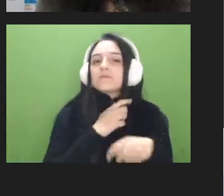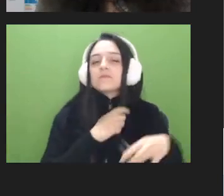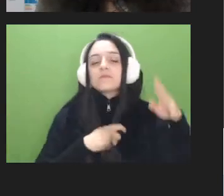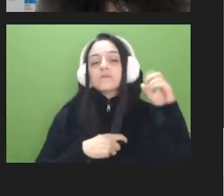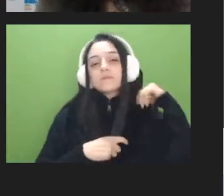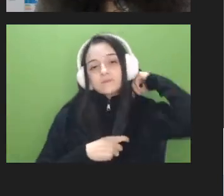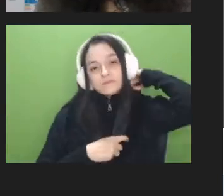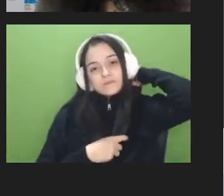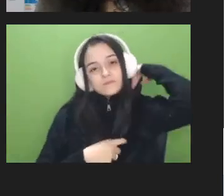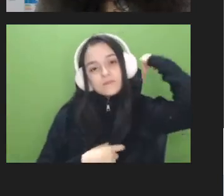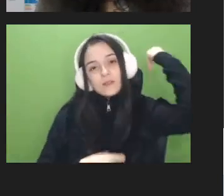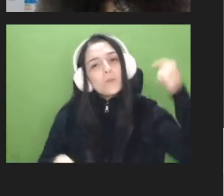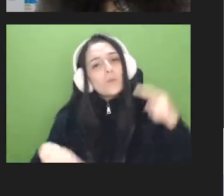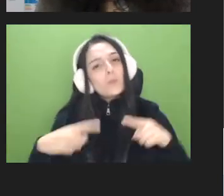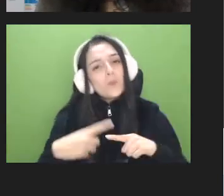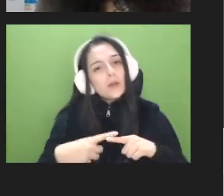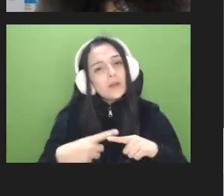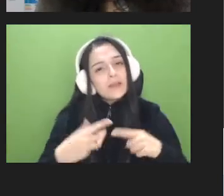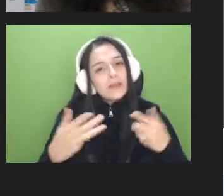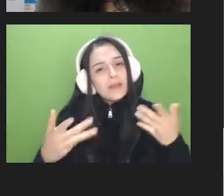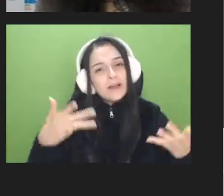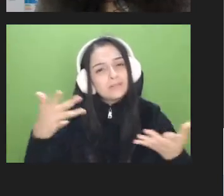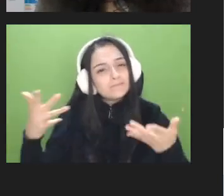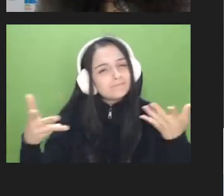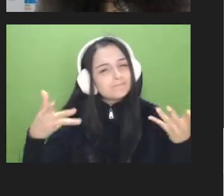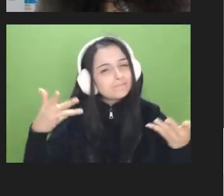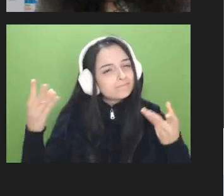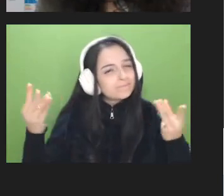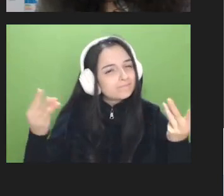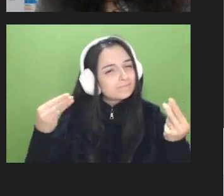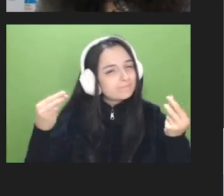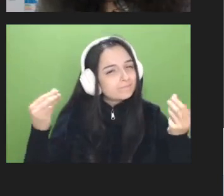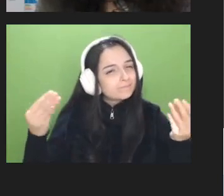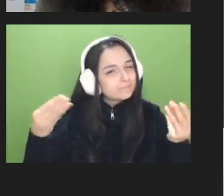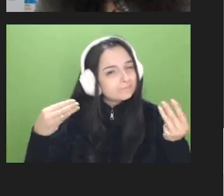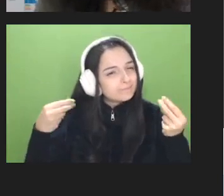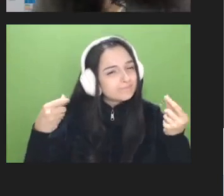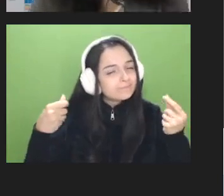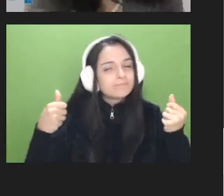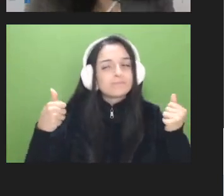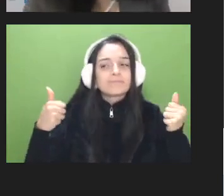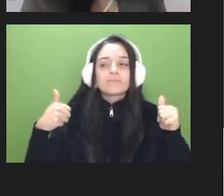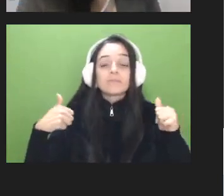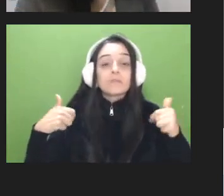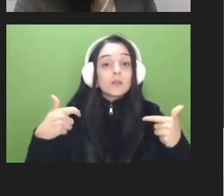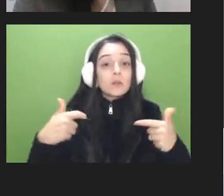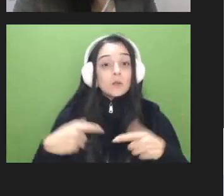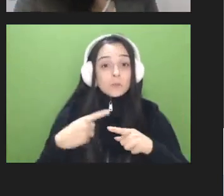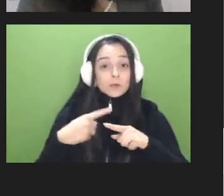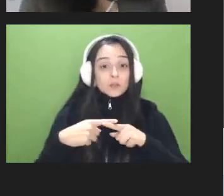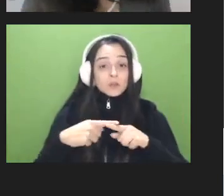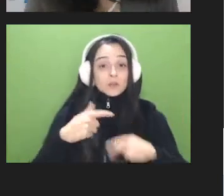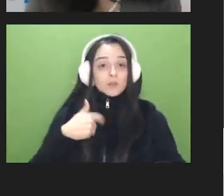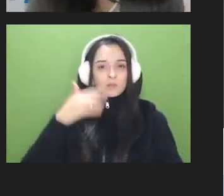enfim, né? Por que eu compreendo dessa